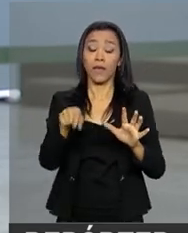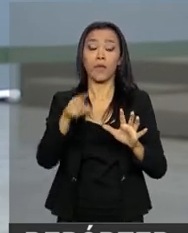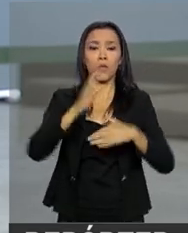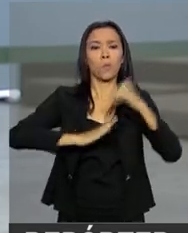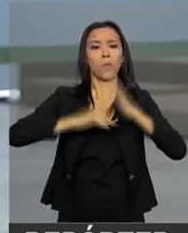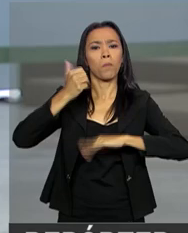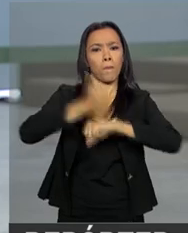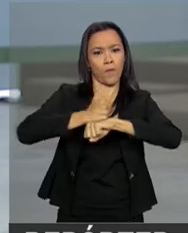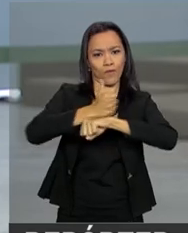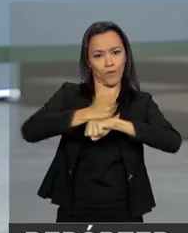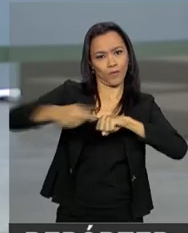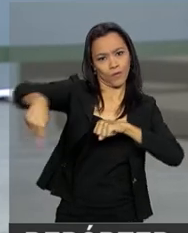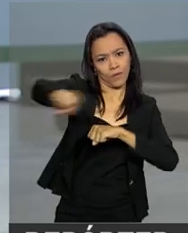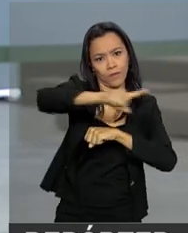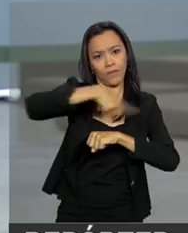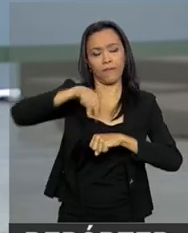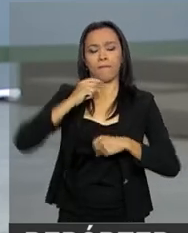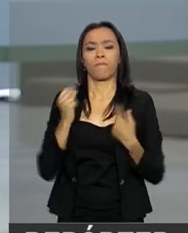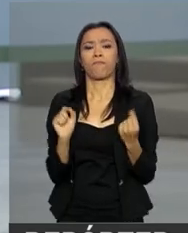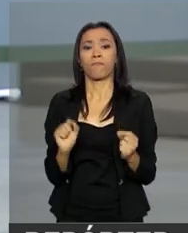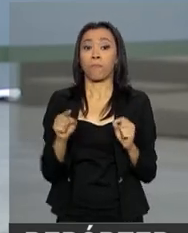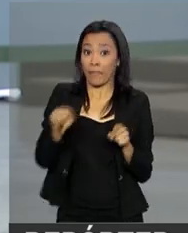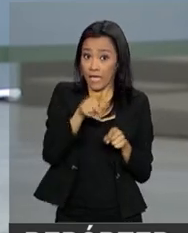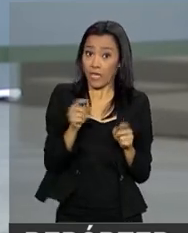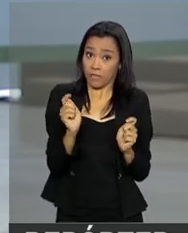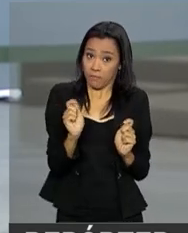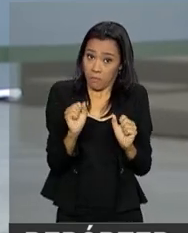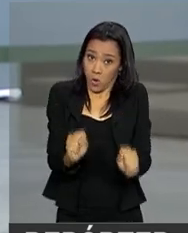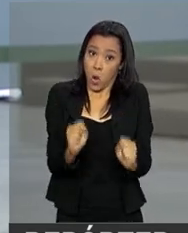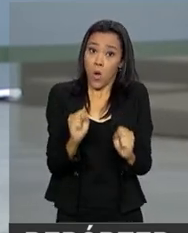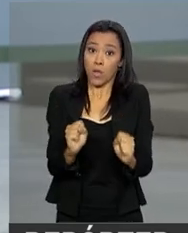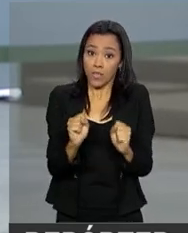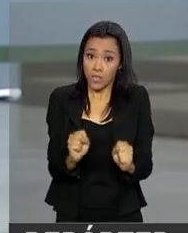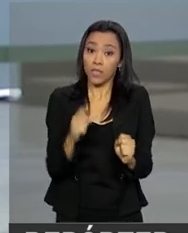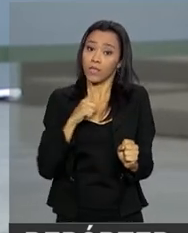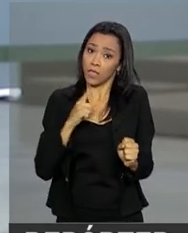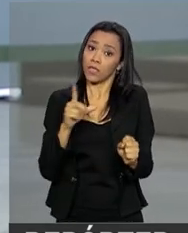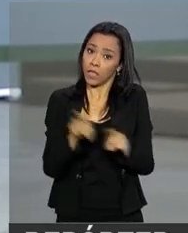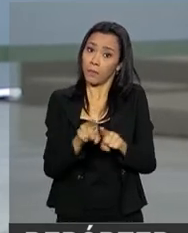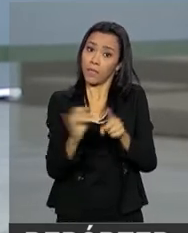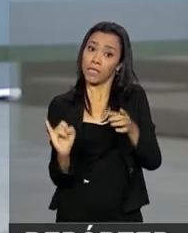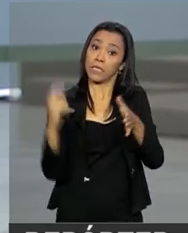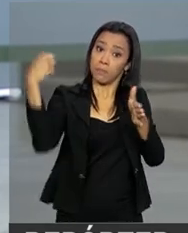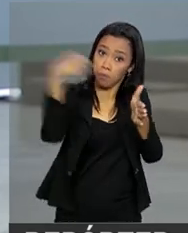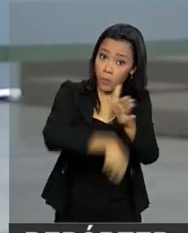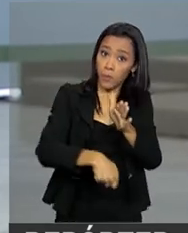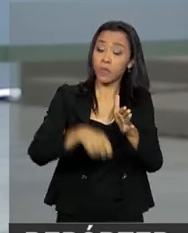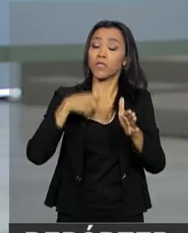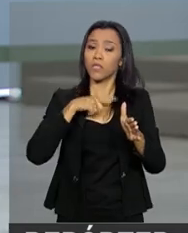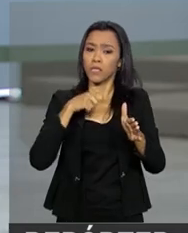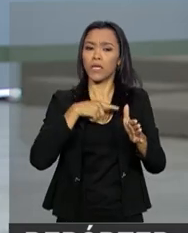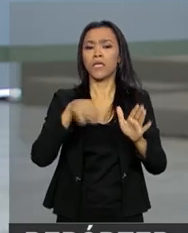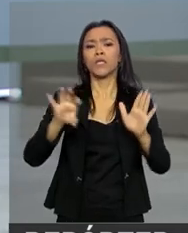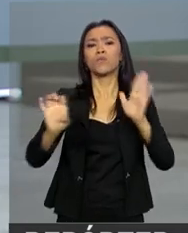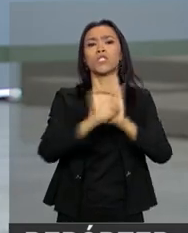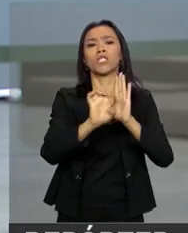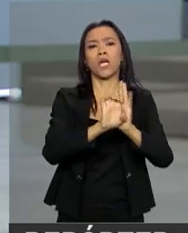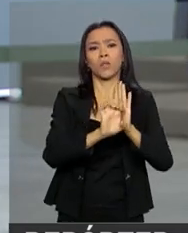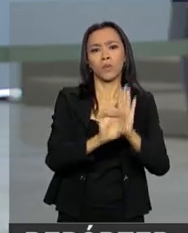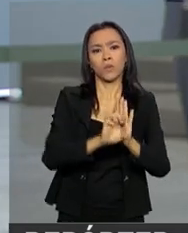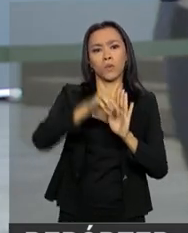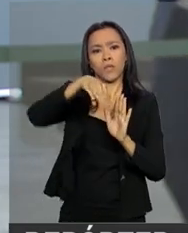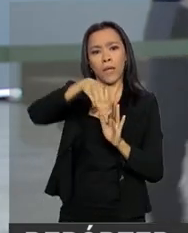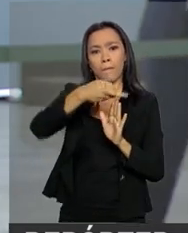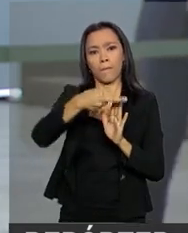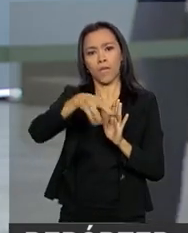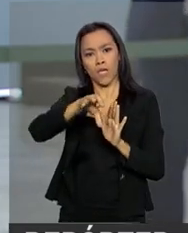profissional parceiro e prevê a possibilidade que eles adotem o regime de tributação previsto no Estatuto da Micro e Pequena Empresa.